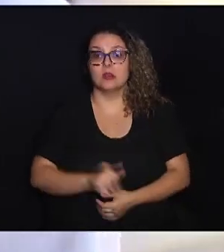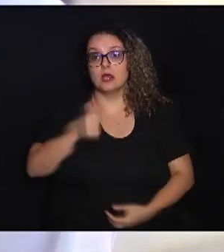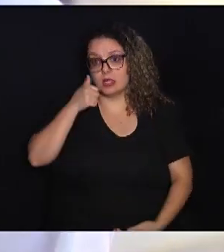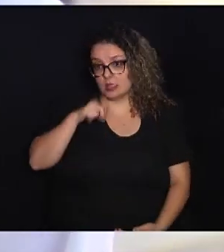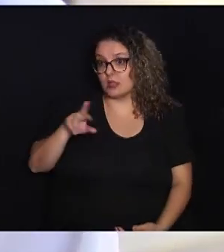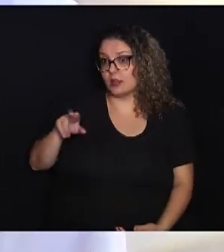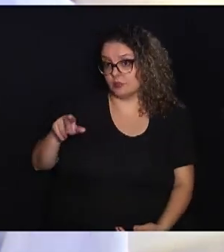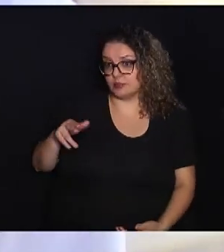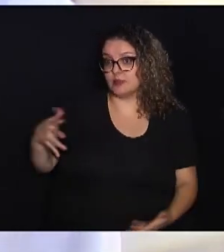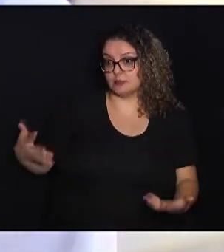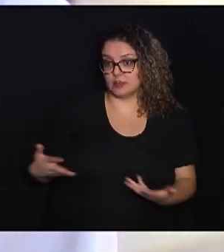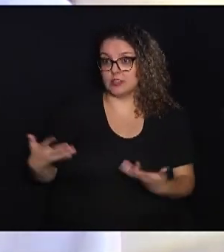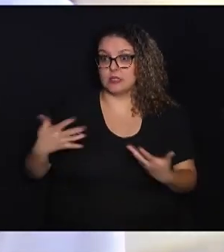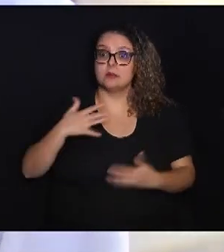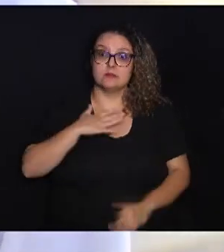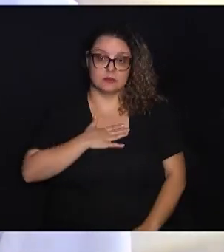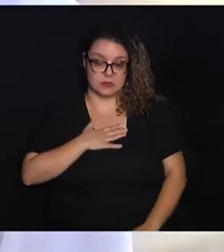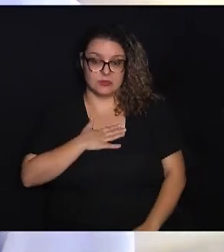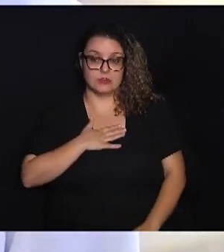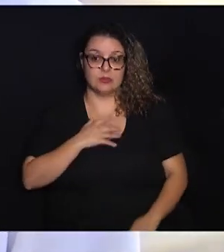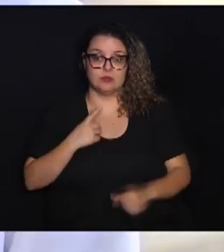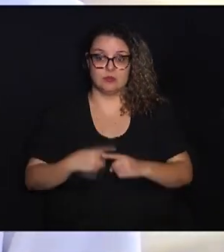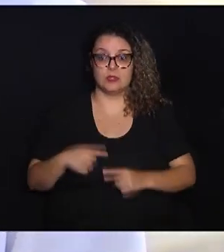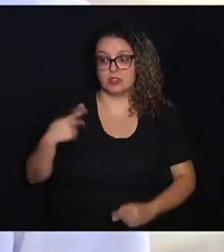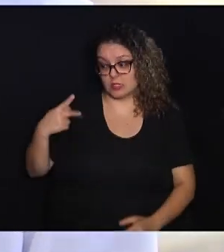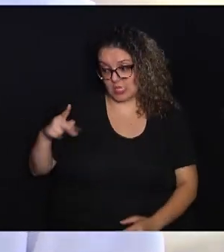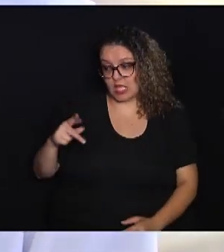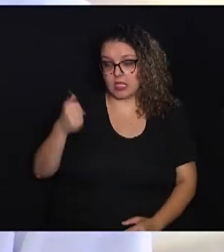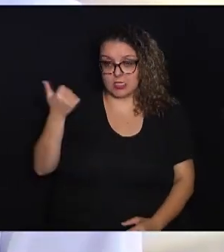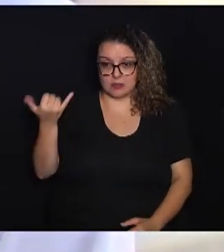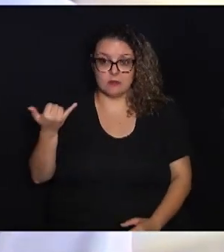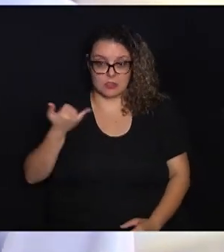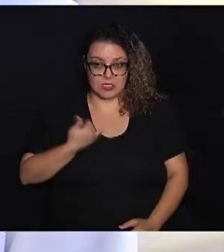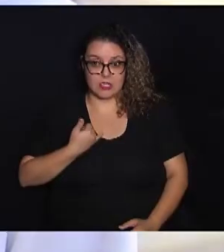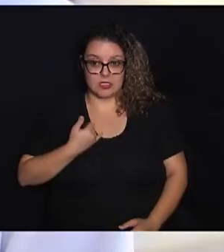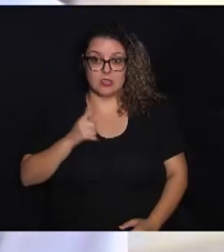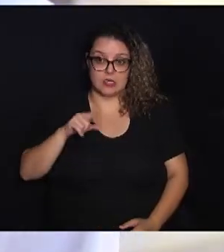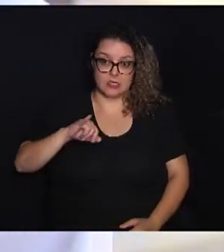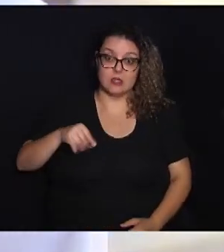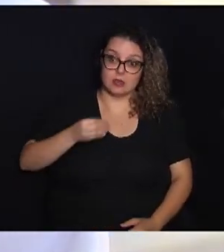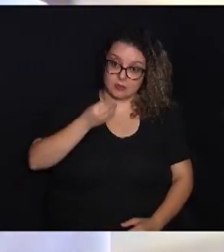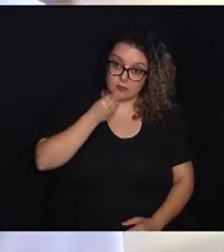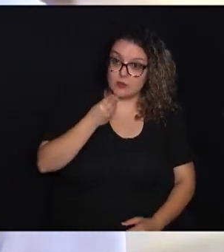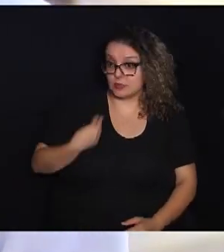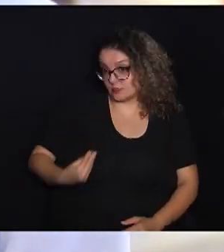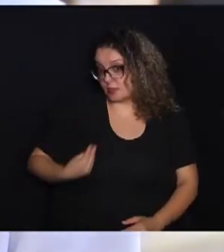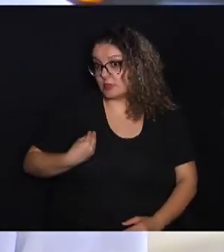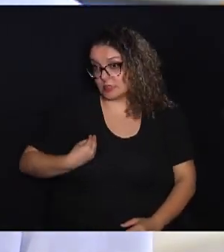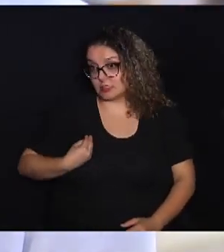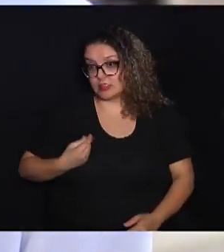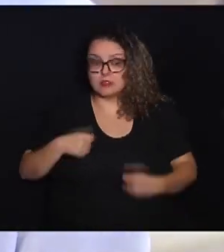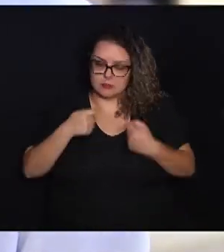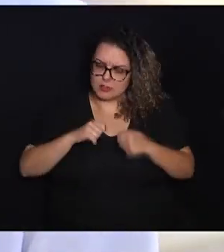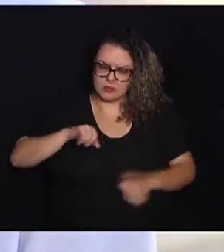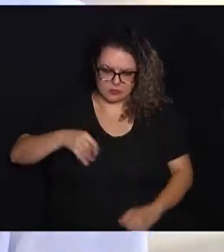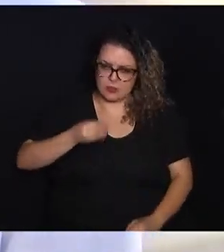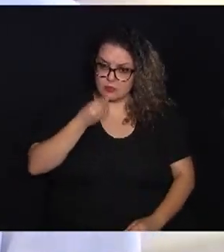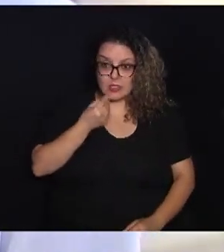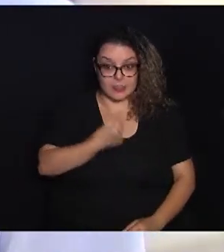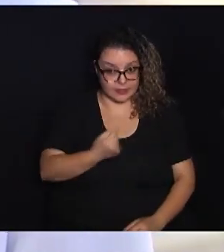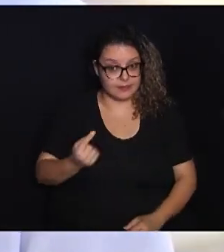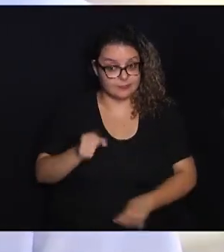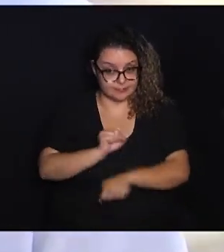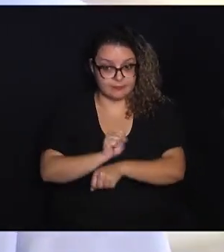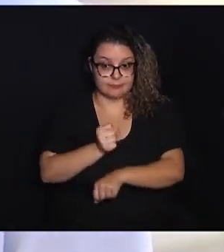me incentivou, porque ela me disse que é a oportunidade da vida, né? E a gente tem que aproveitar cada segundo, mesmo